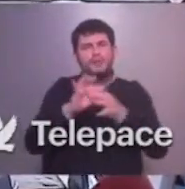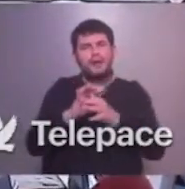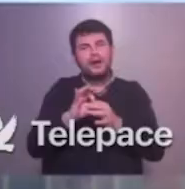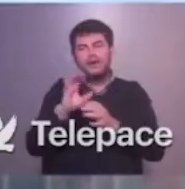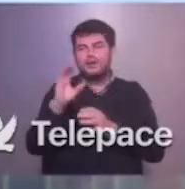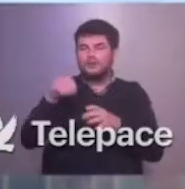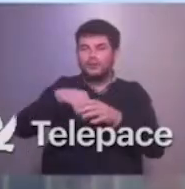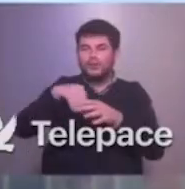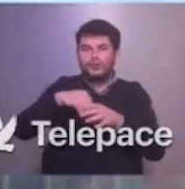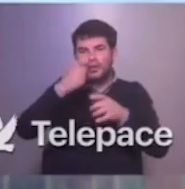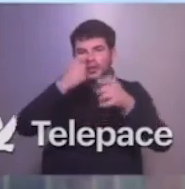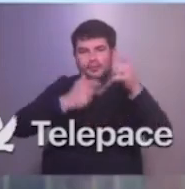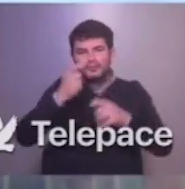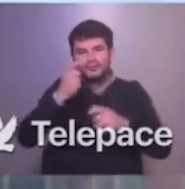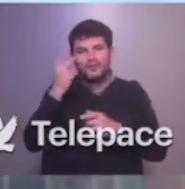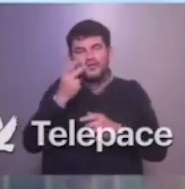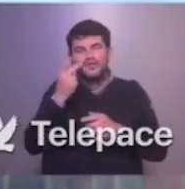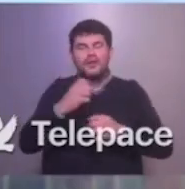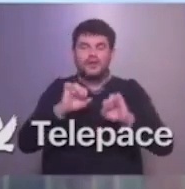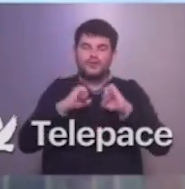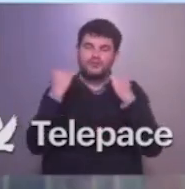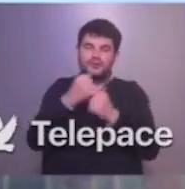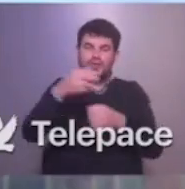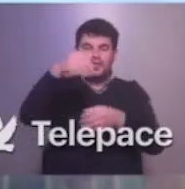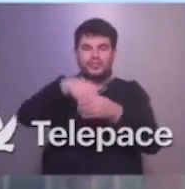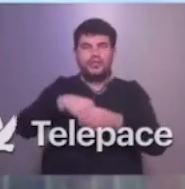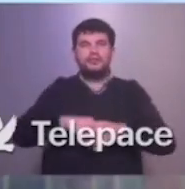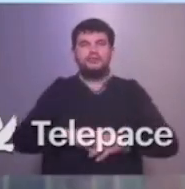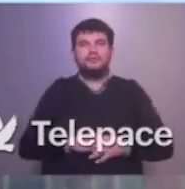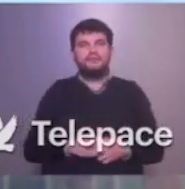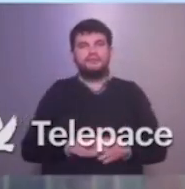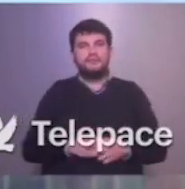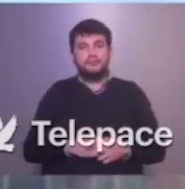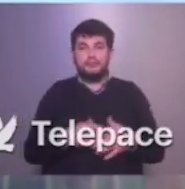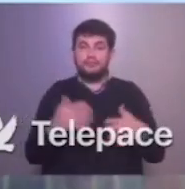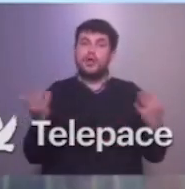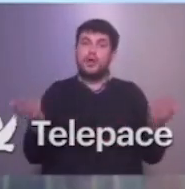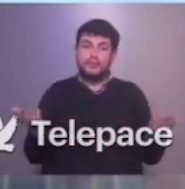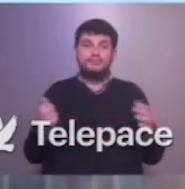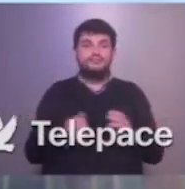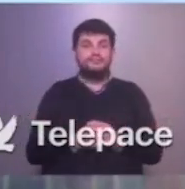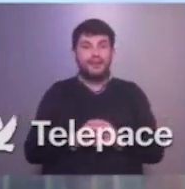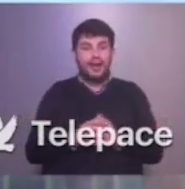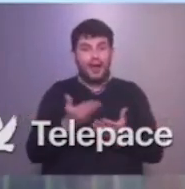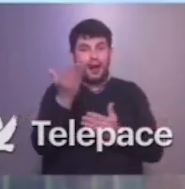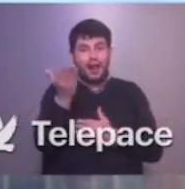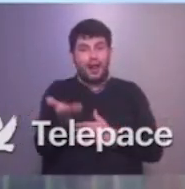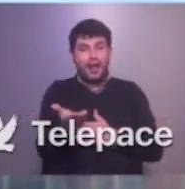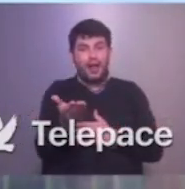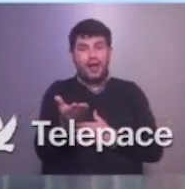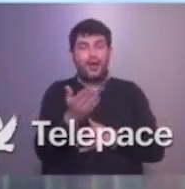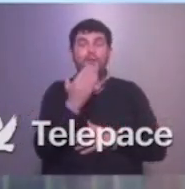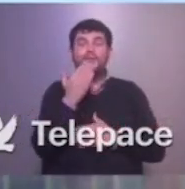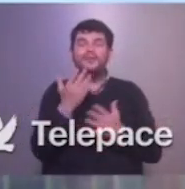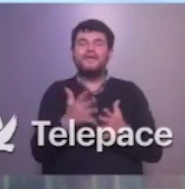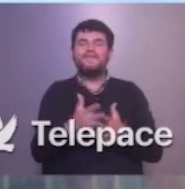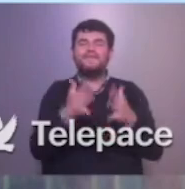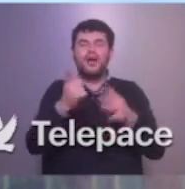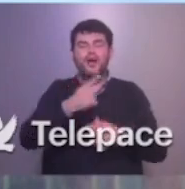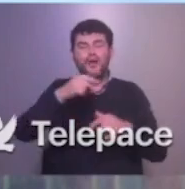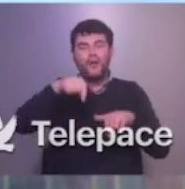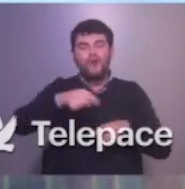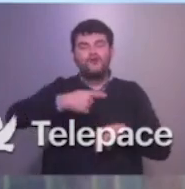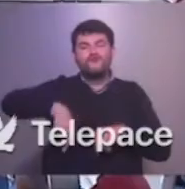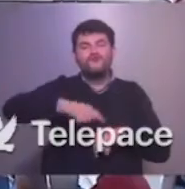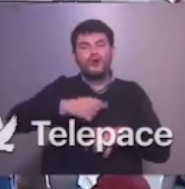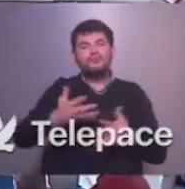do panorama das pessoas a viverem em sociedade. Portanto, é esse o grande pedido que nós